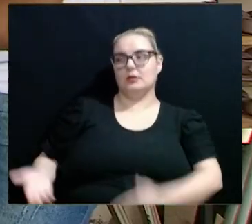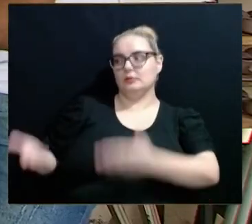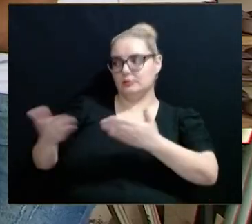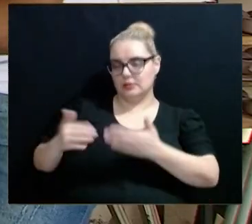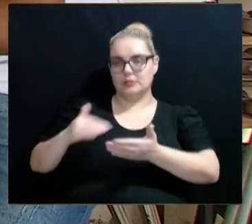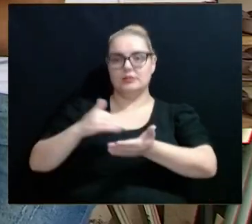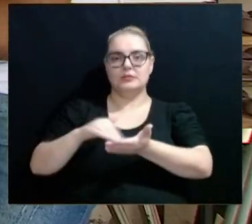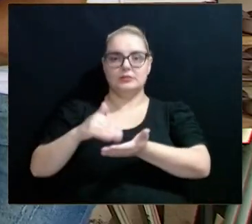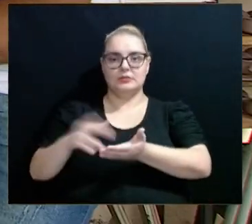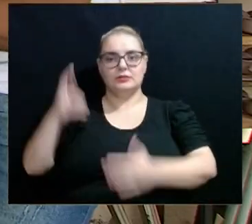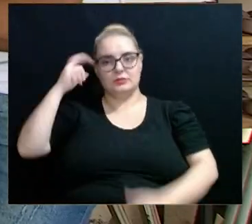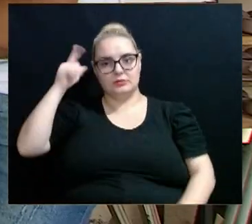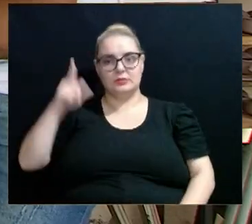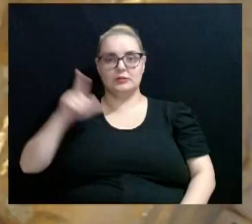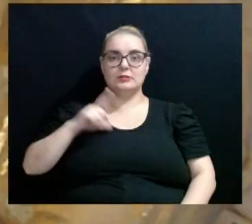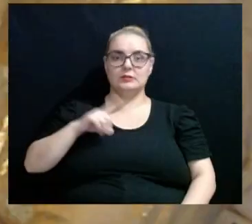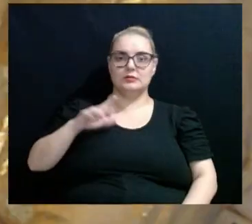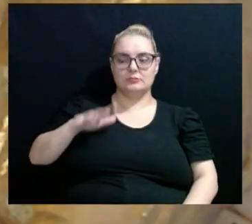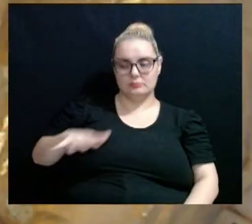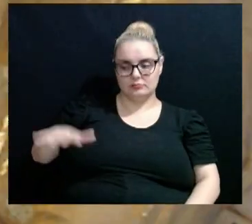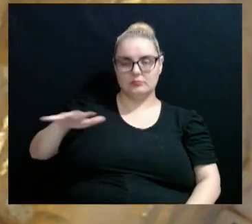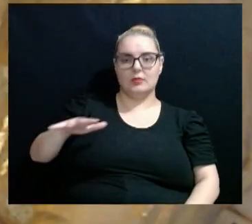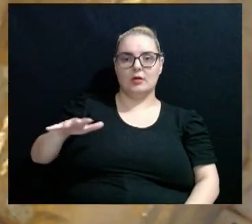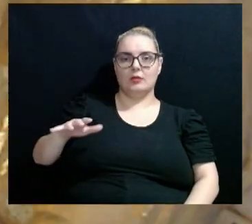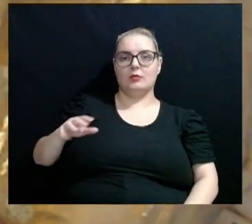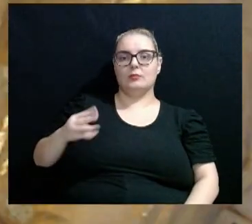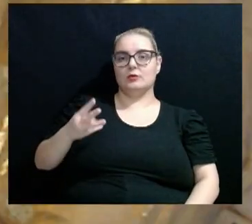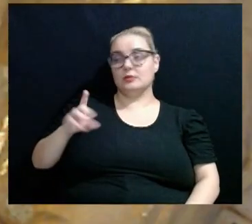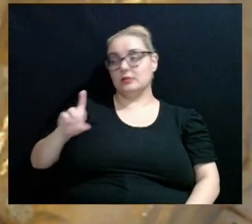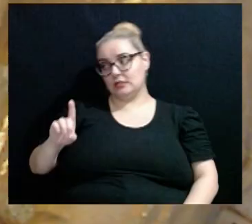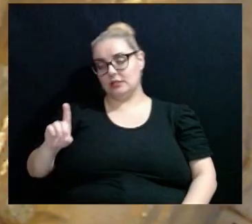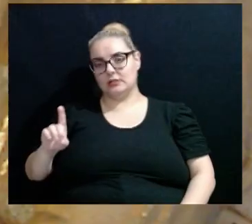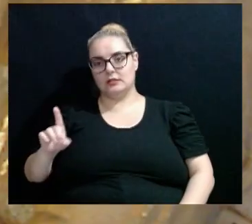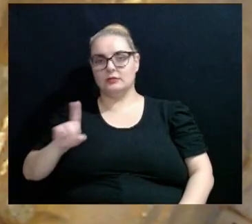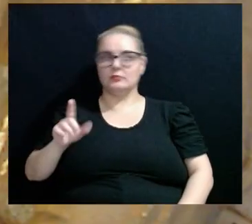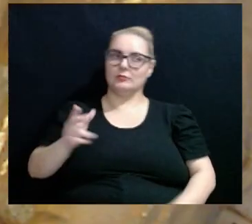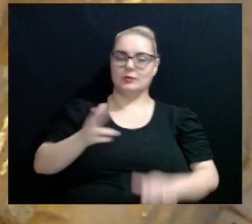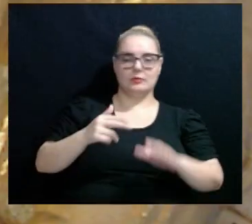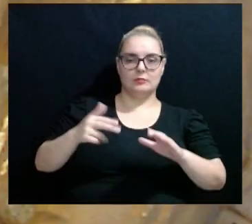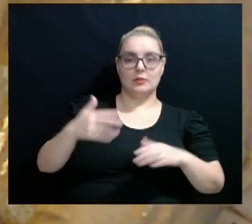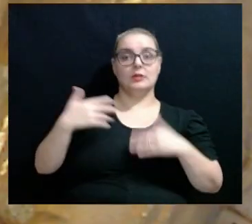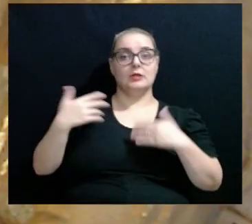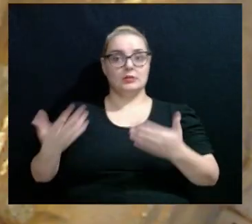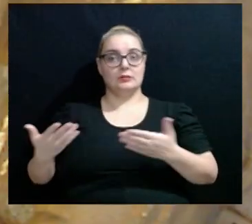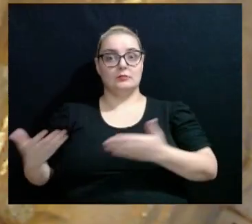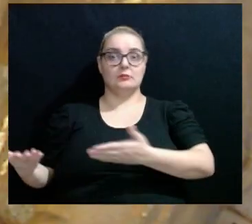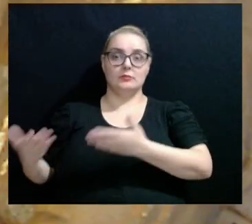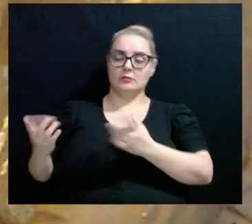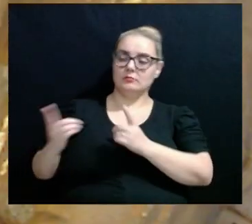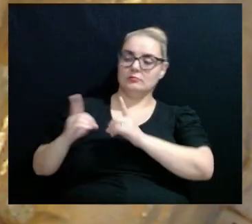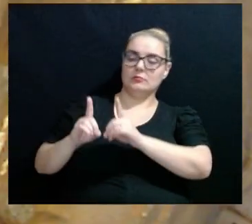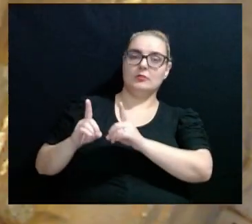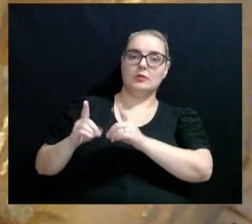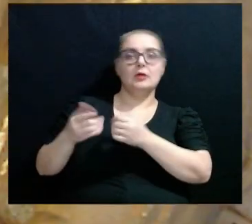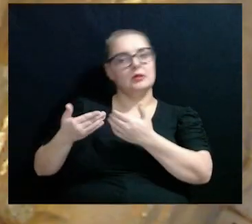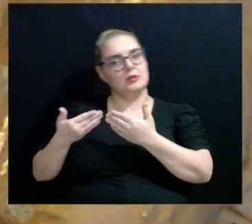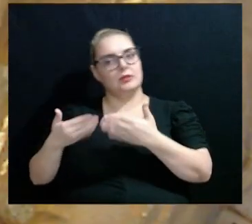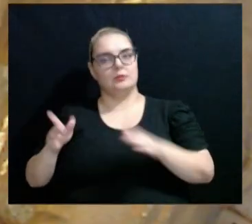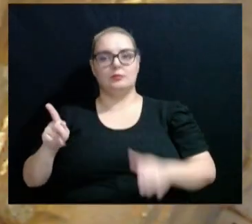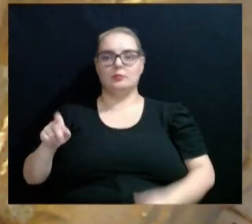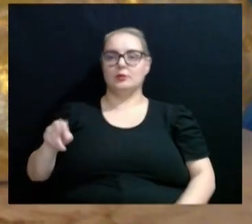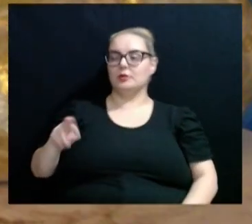César Tadeu. Paulo César Tadeu Gula. Ele chegou a me apresentar, a Secretaria de Cultura me apresentou para ele, porque eu já tinha essa inclinação